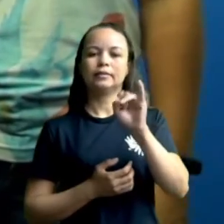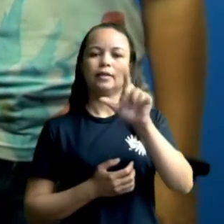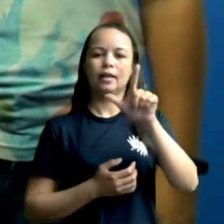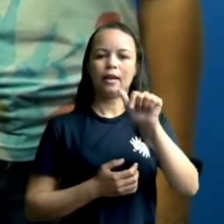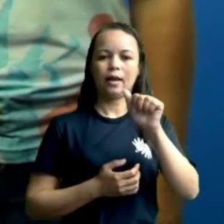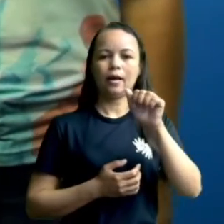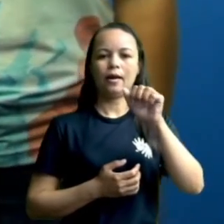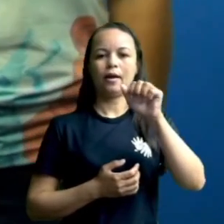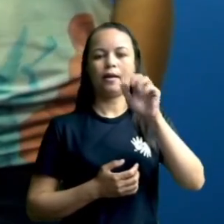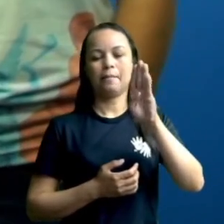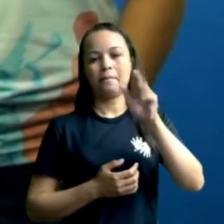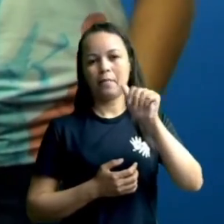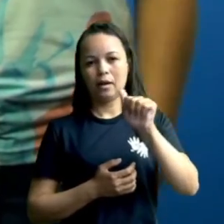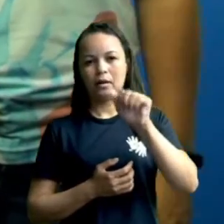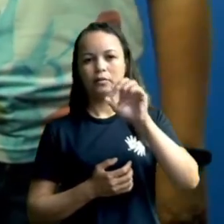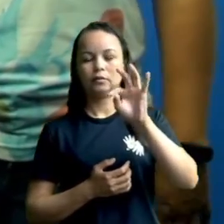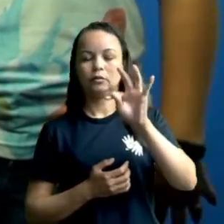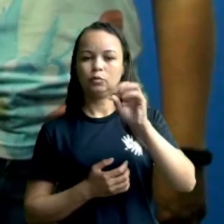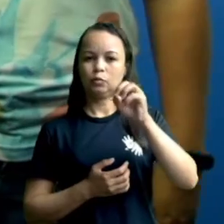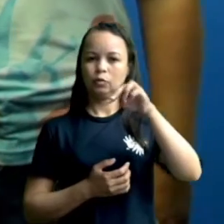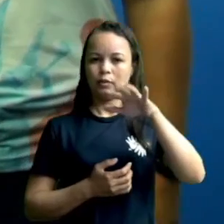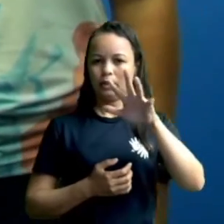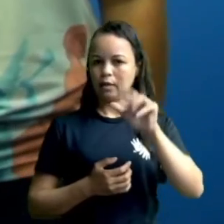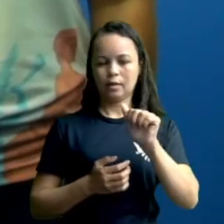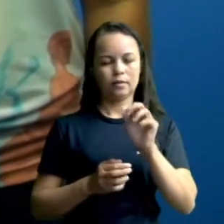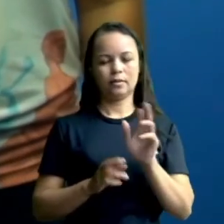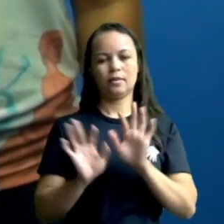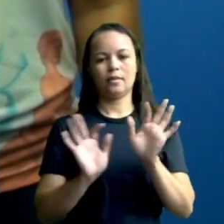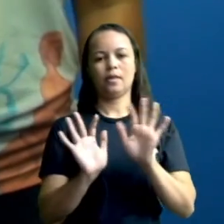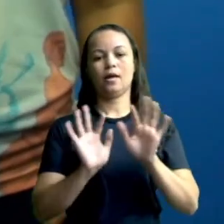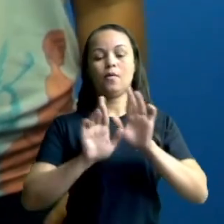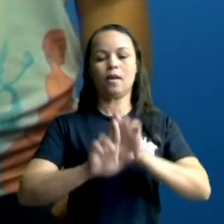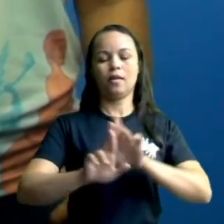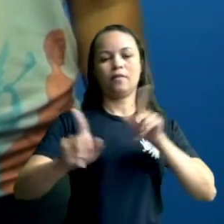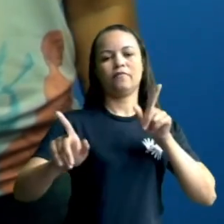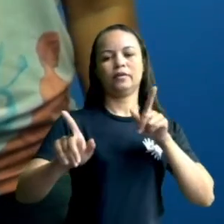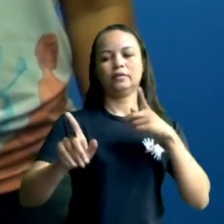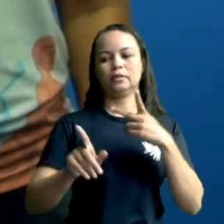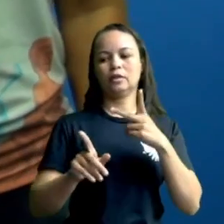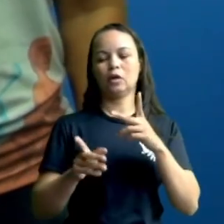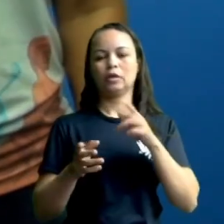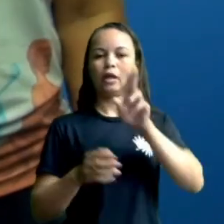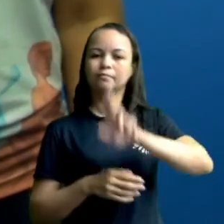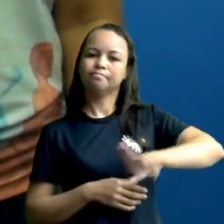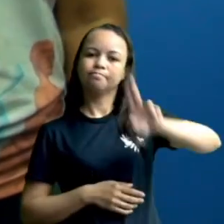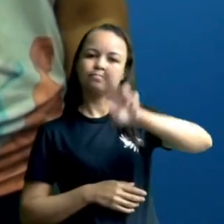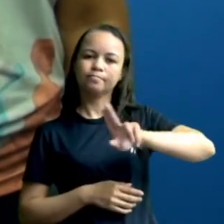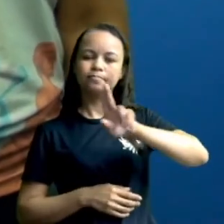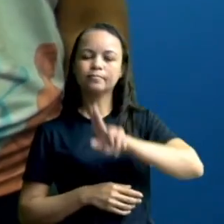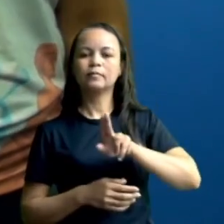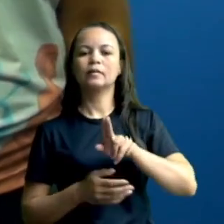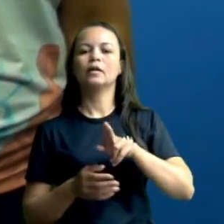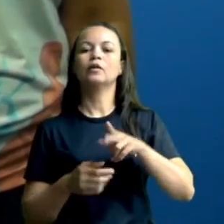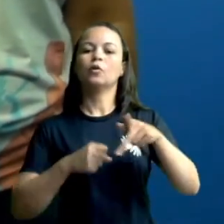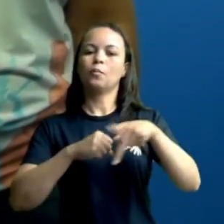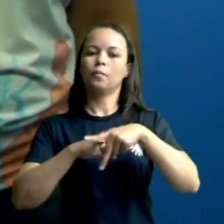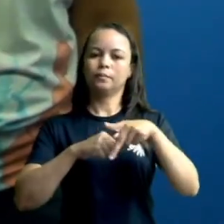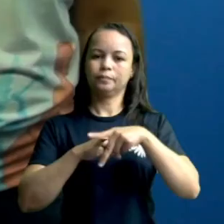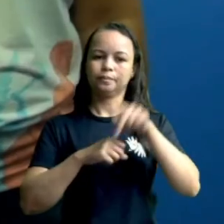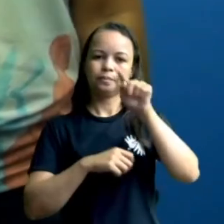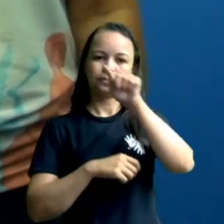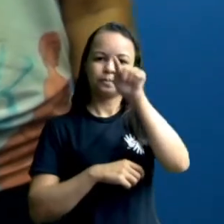acento diacrítico que diferencia ela, que ela está sendo usada como